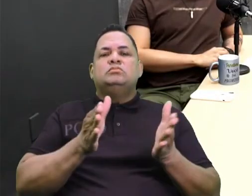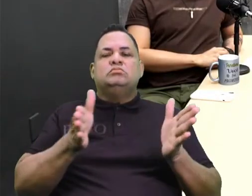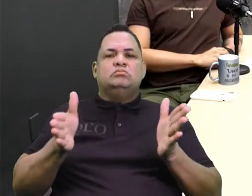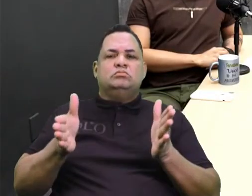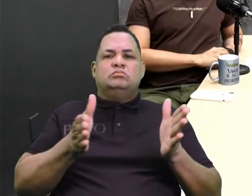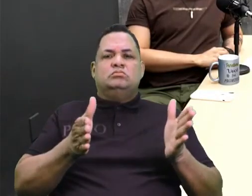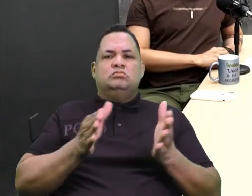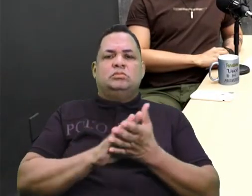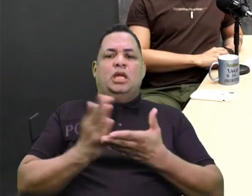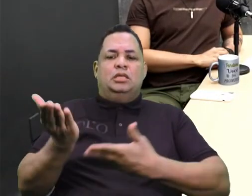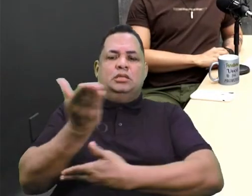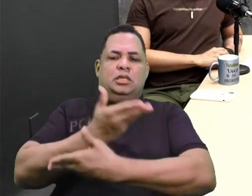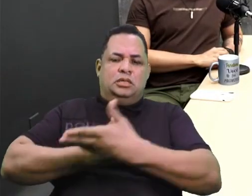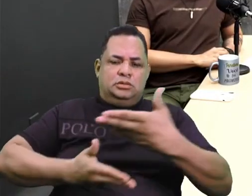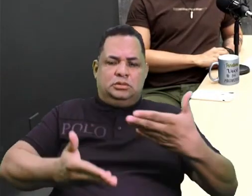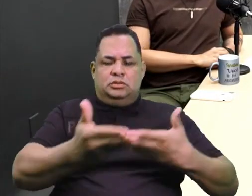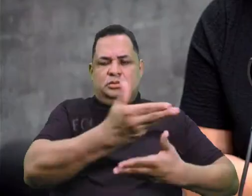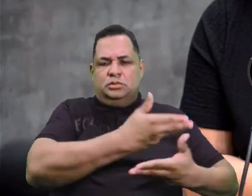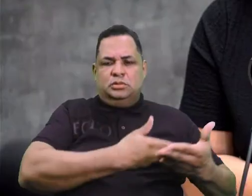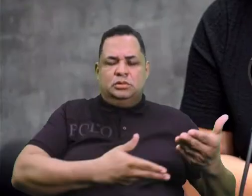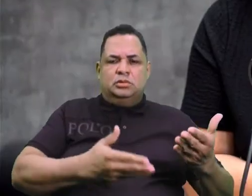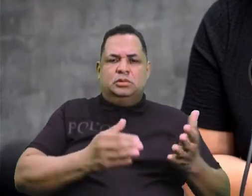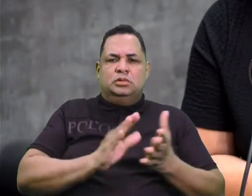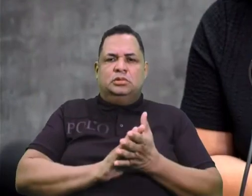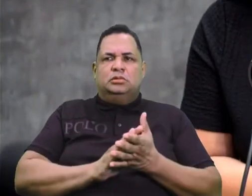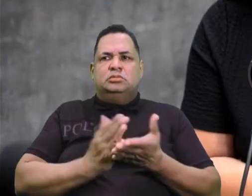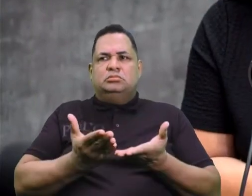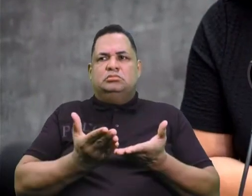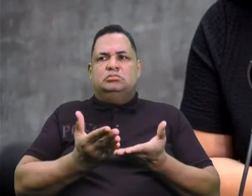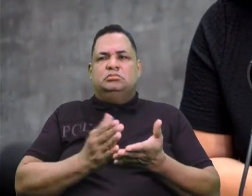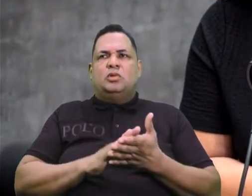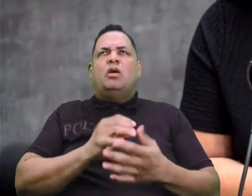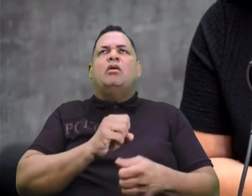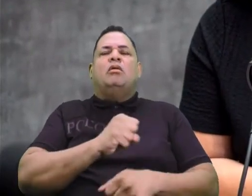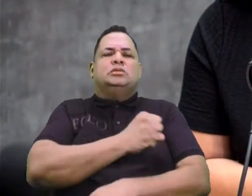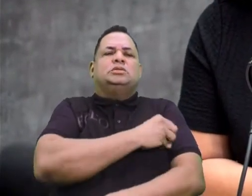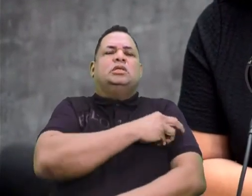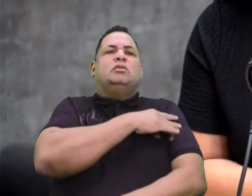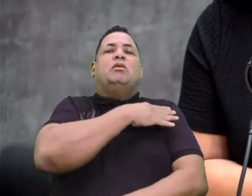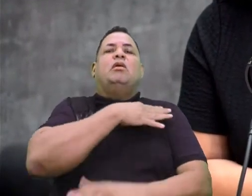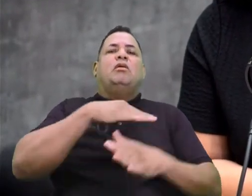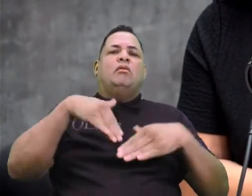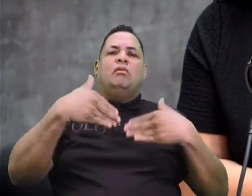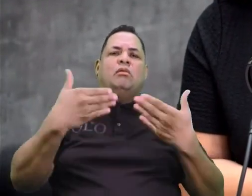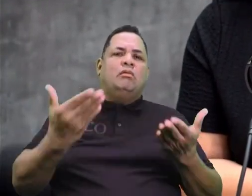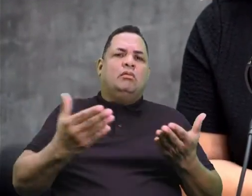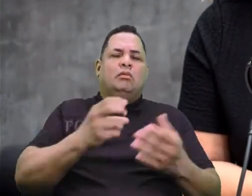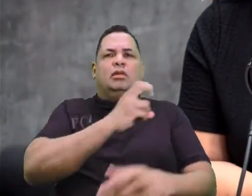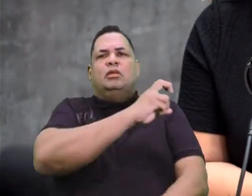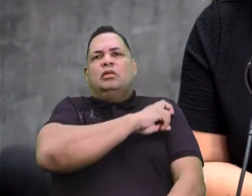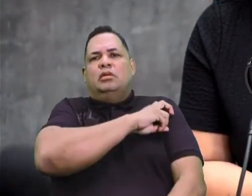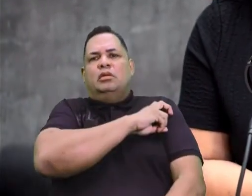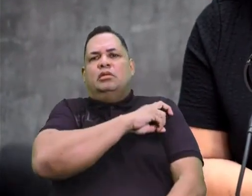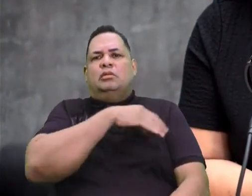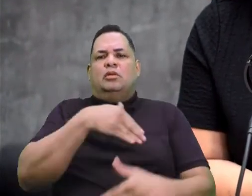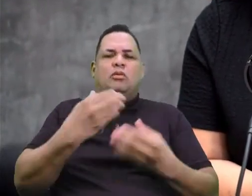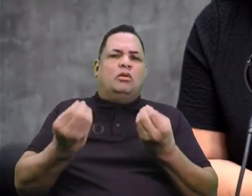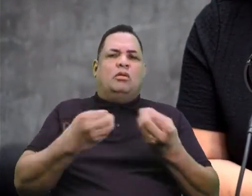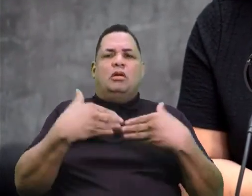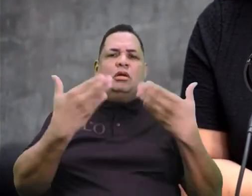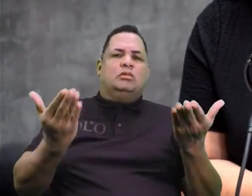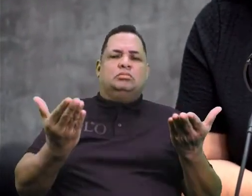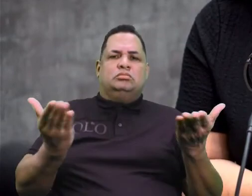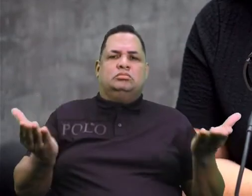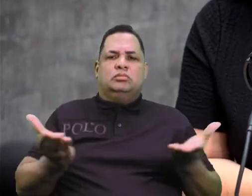de integração. Não, mas assim, em termos de seriado, que série que era? Saindo da quinta série? Naquela época, a quinta